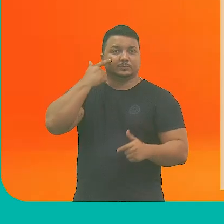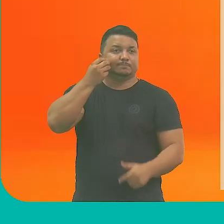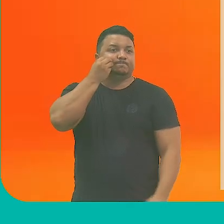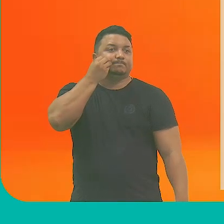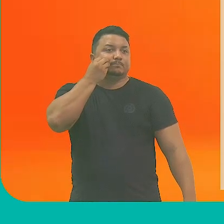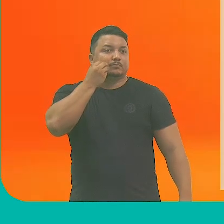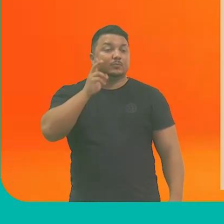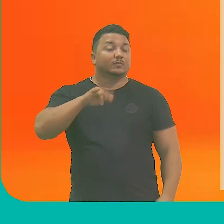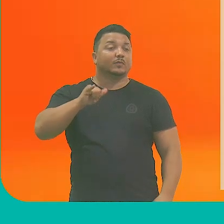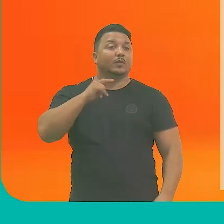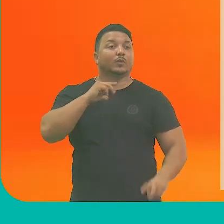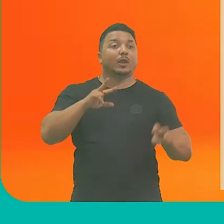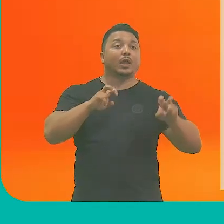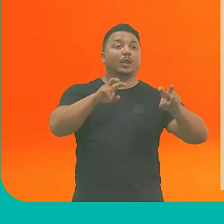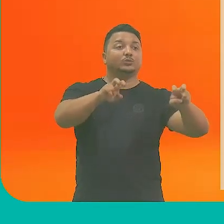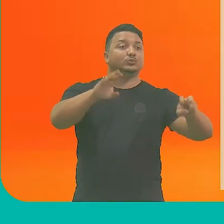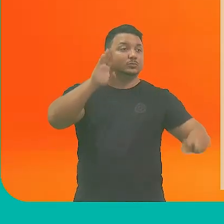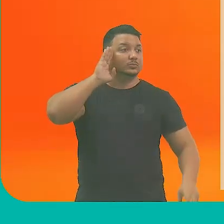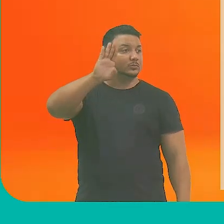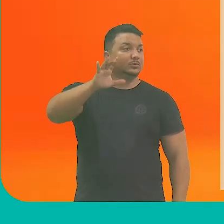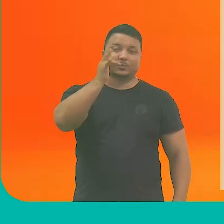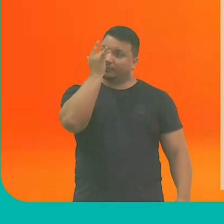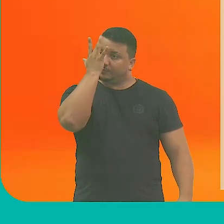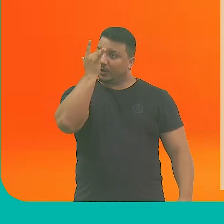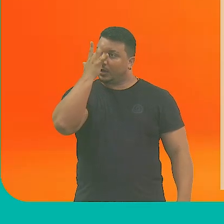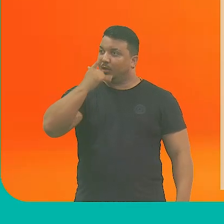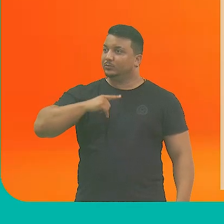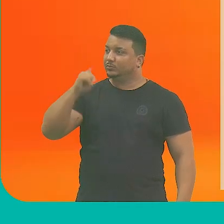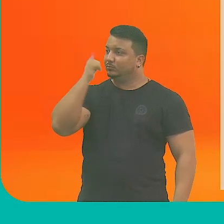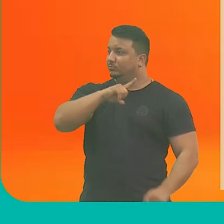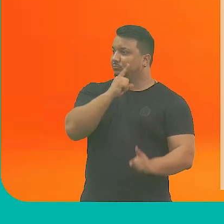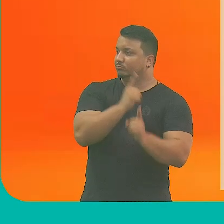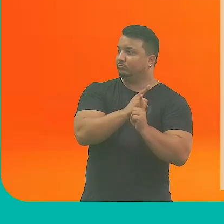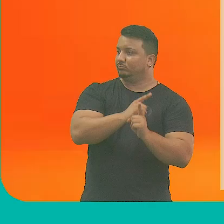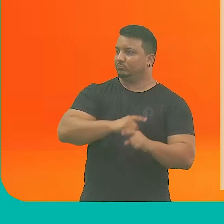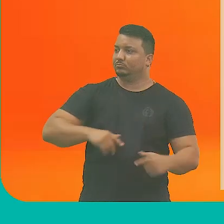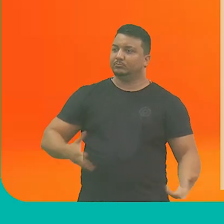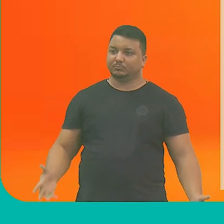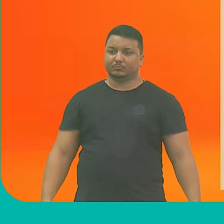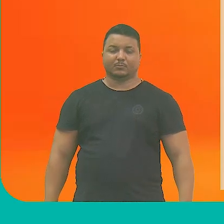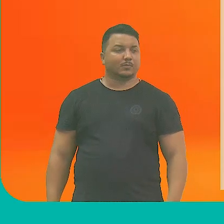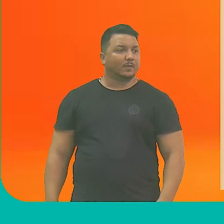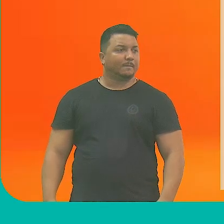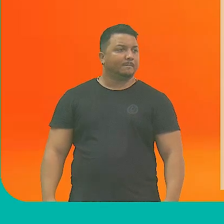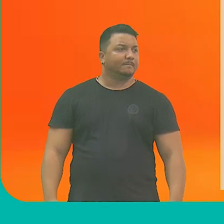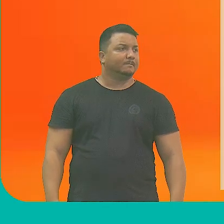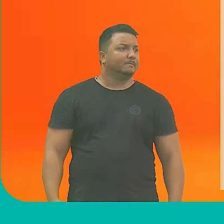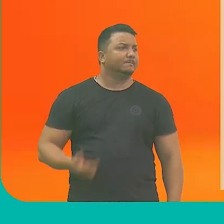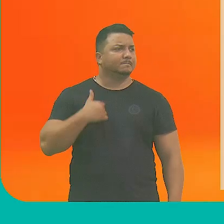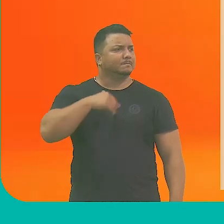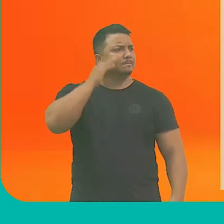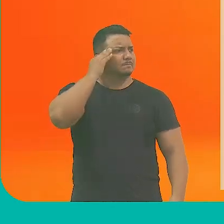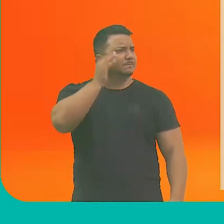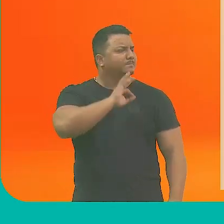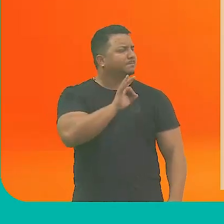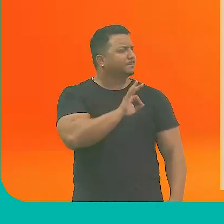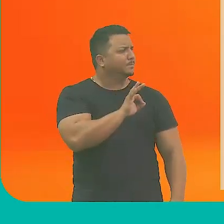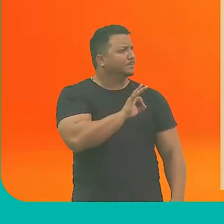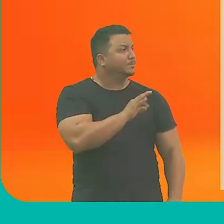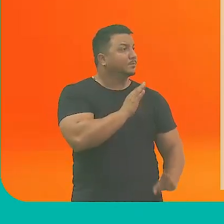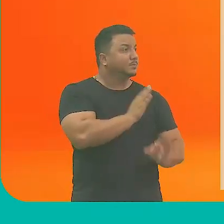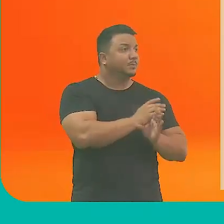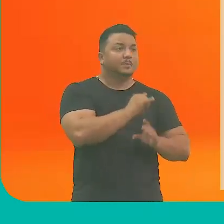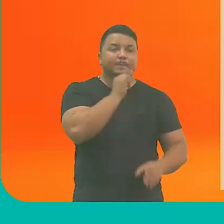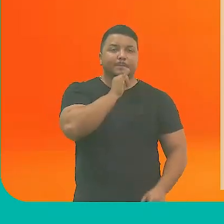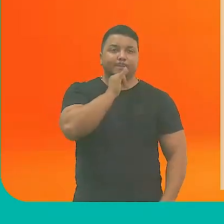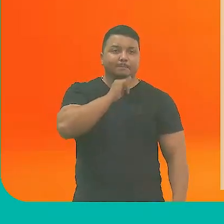gente vai nos assuntos que são mais fáceis de elaborar. Jorge, não estou entendendo não. Que é um estilo